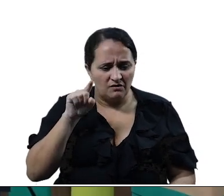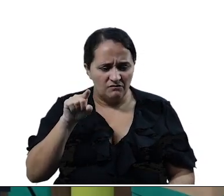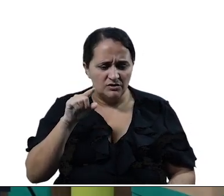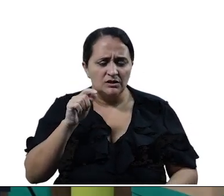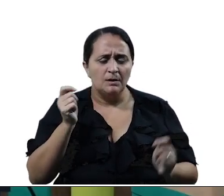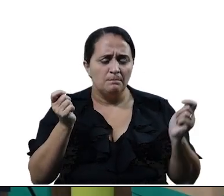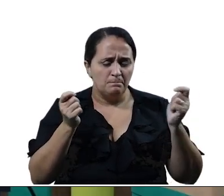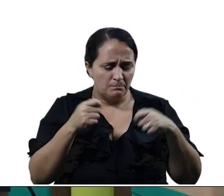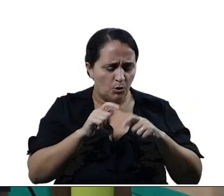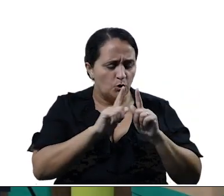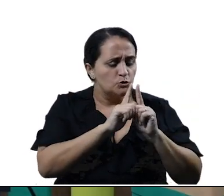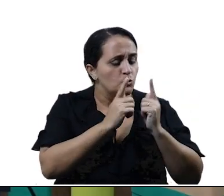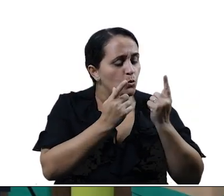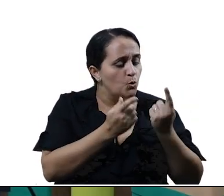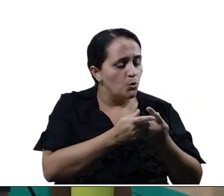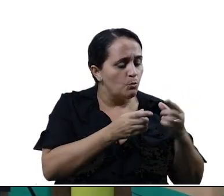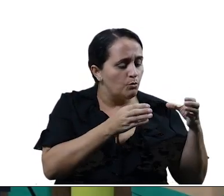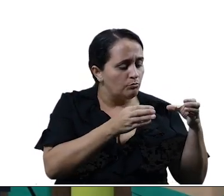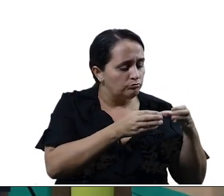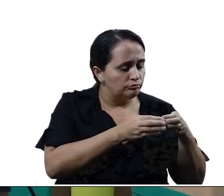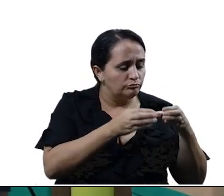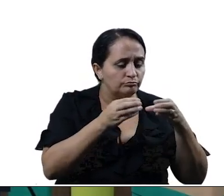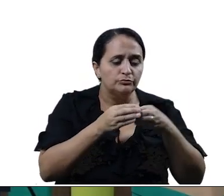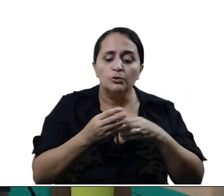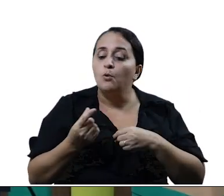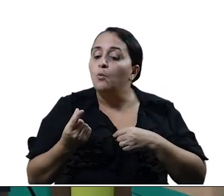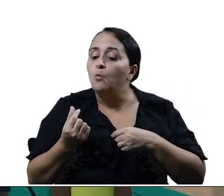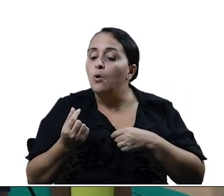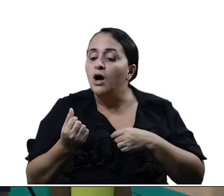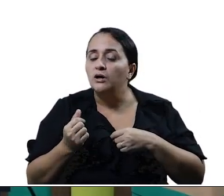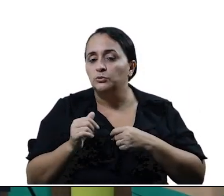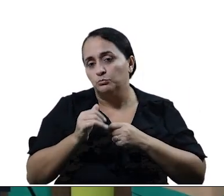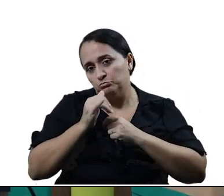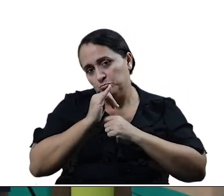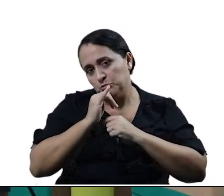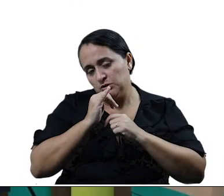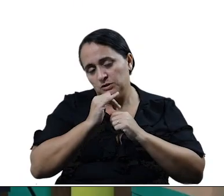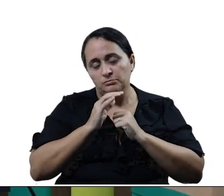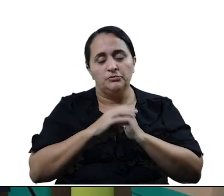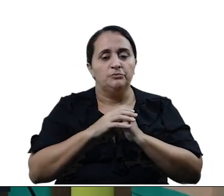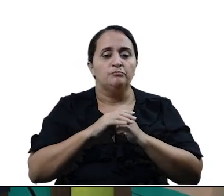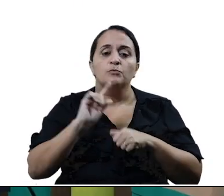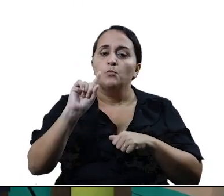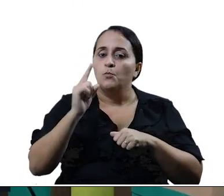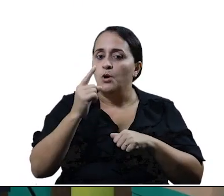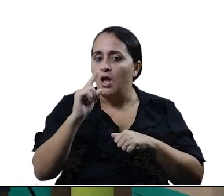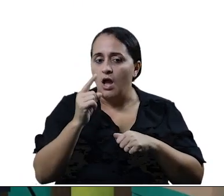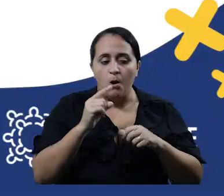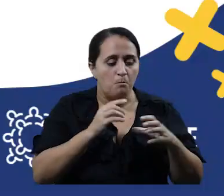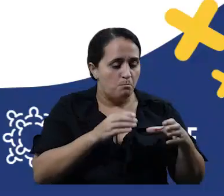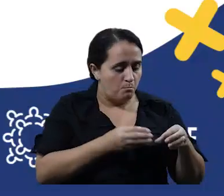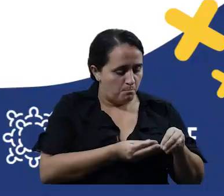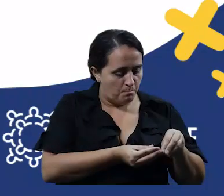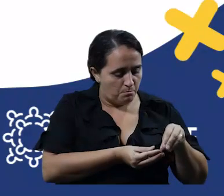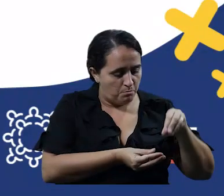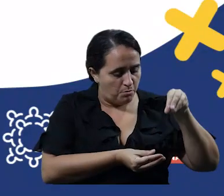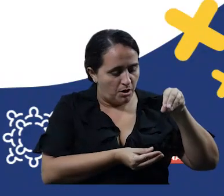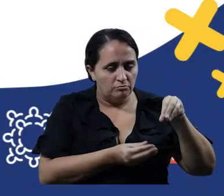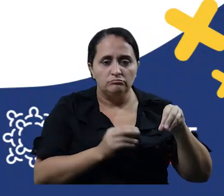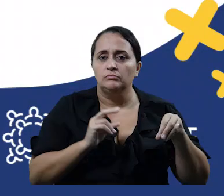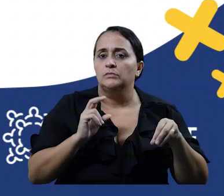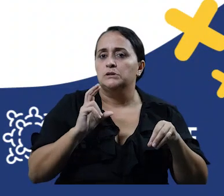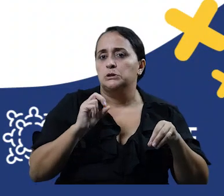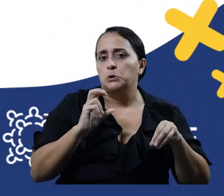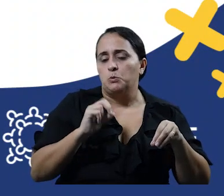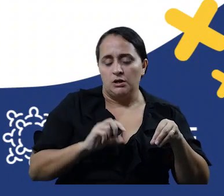agrupar de acordo com o valor de cada uma. E é isso que a gente vai fazer agora. Para adiantar, já